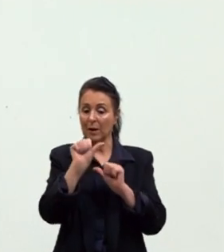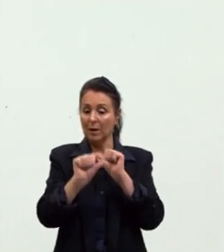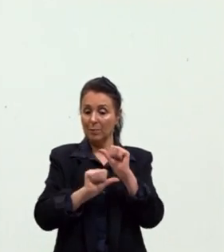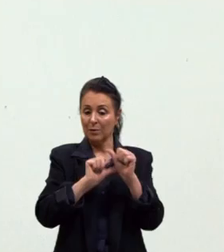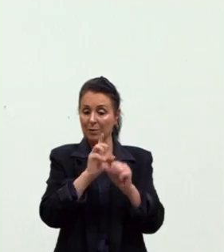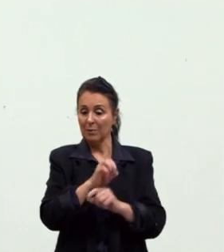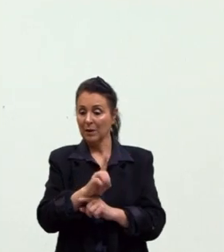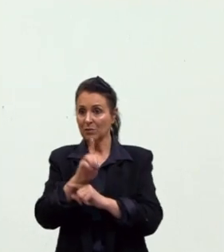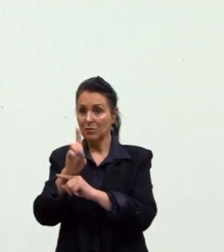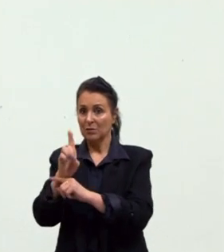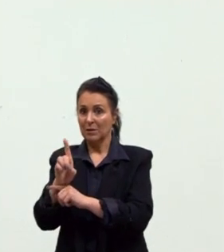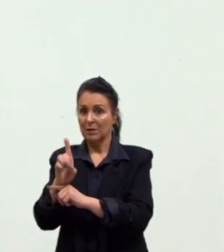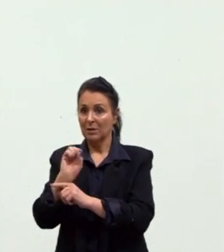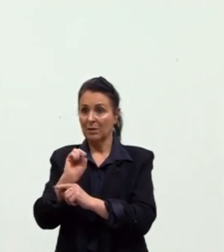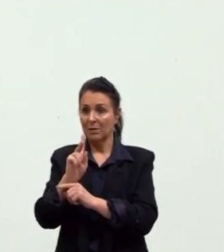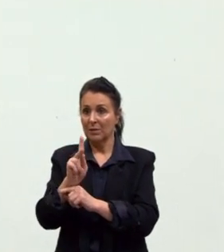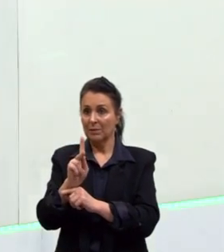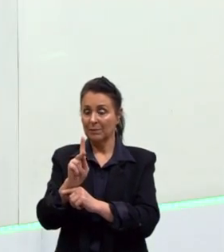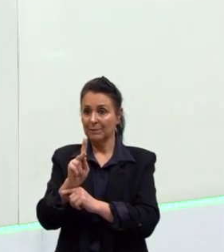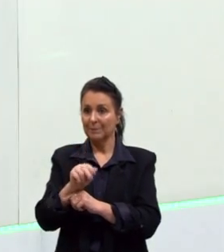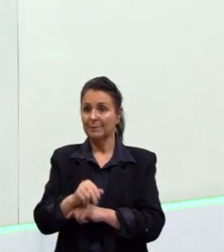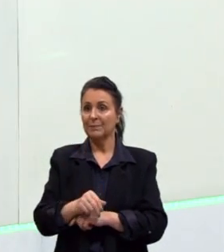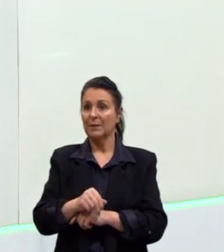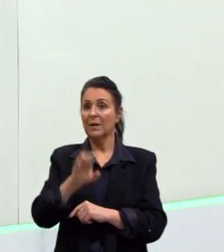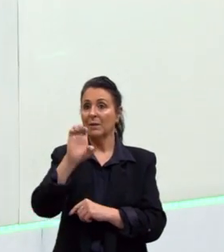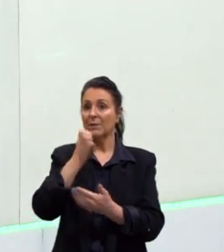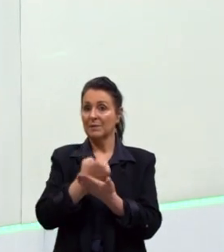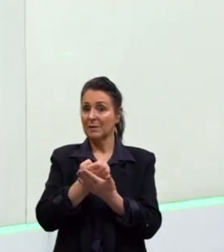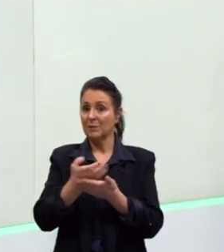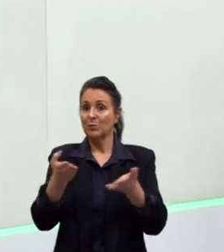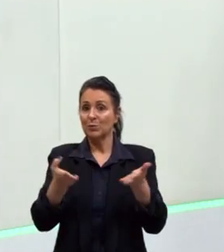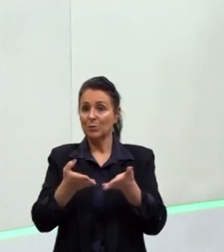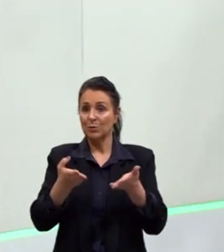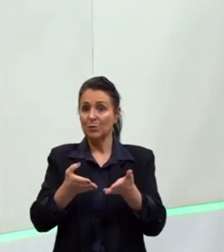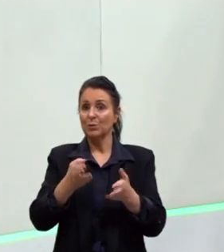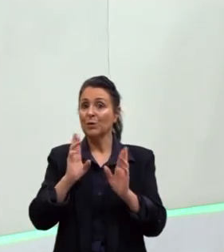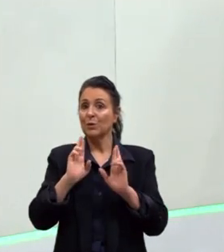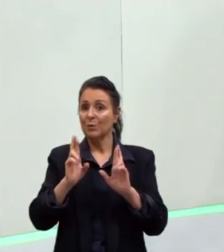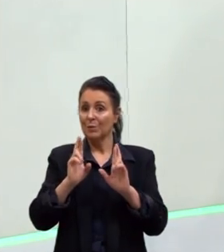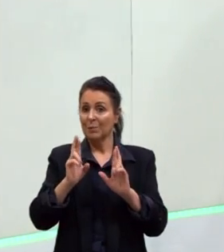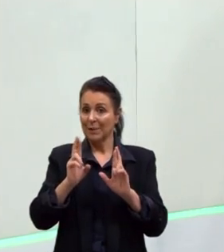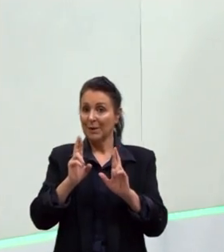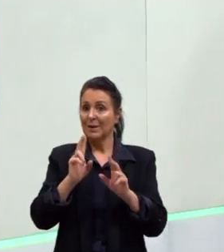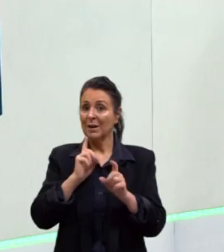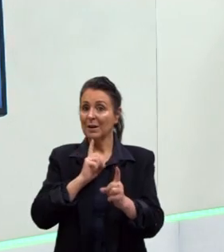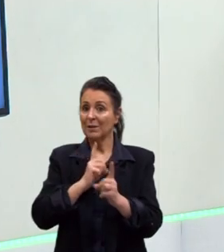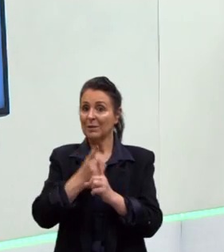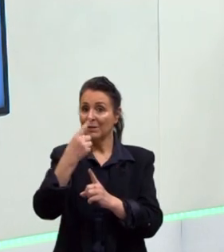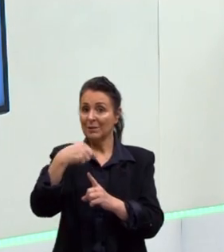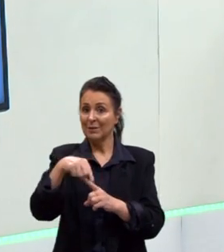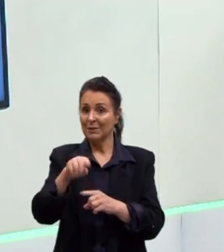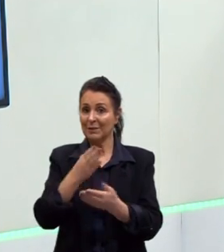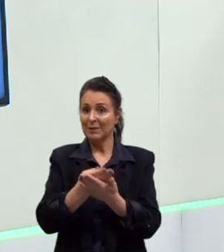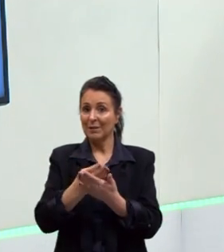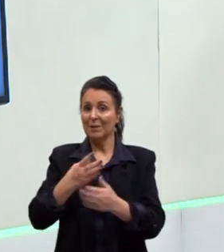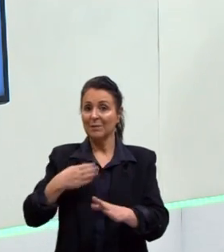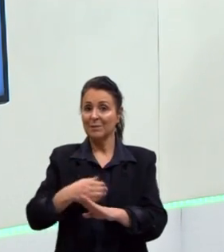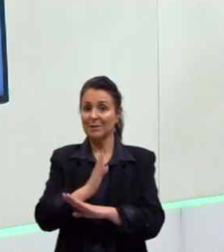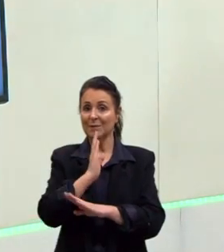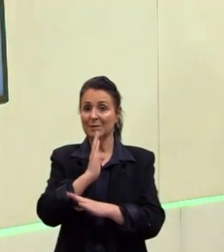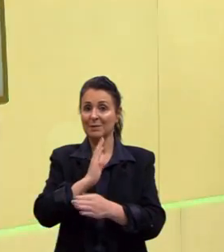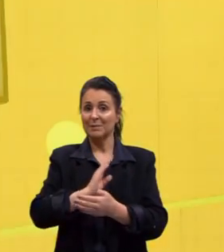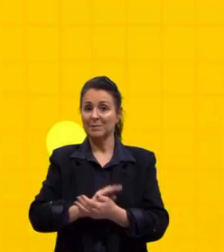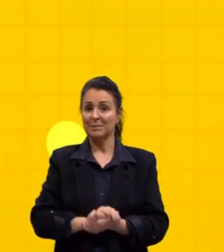andar para a direita certo Pessoal esse é o nosso exercício de hoje espero vocês nas próximas aulas e partiu passar